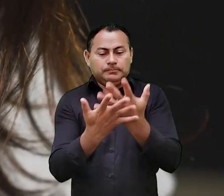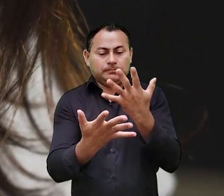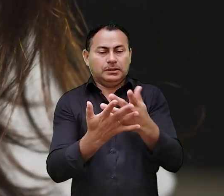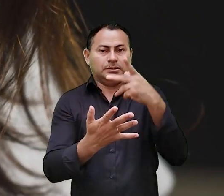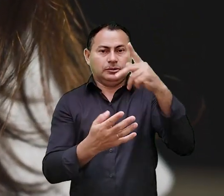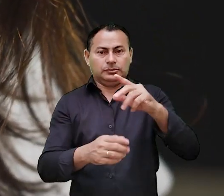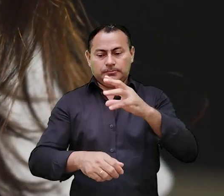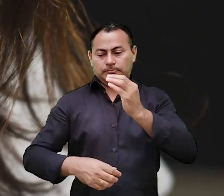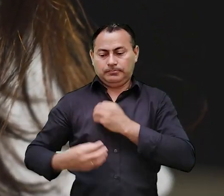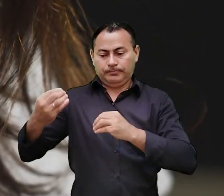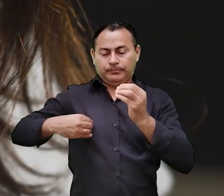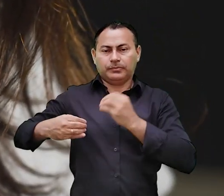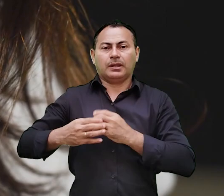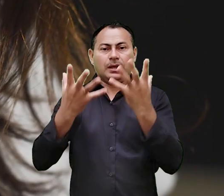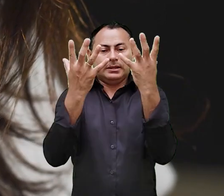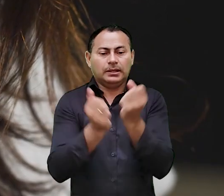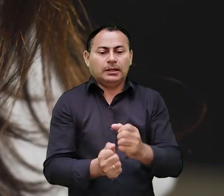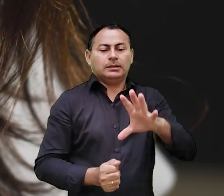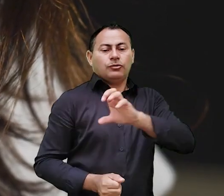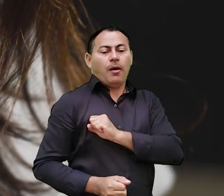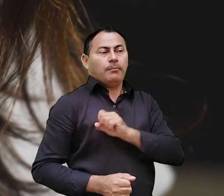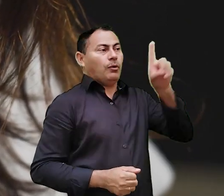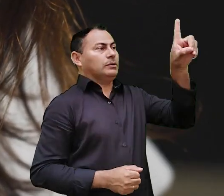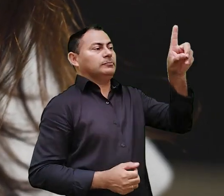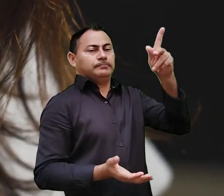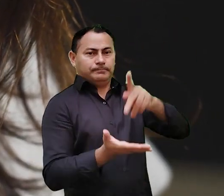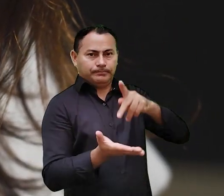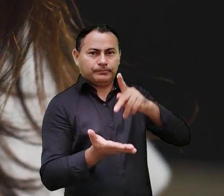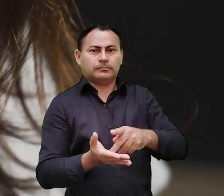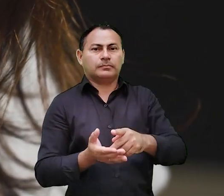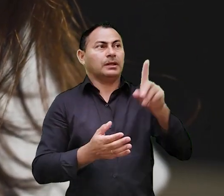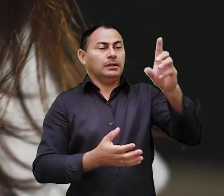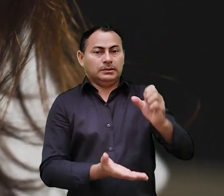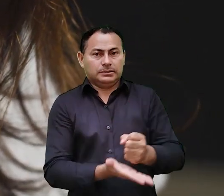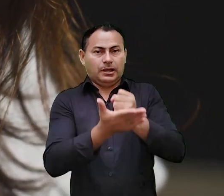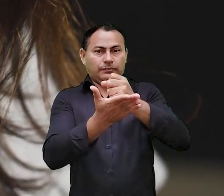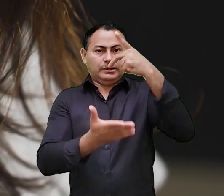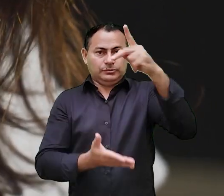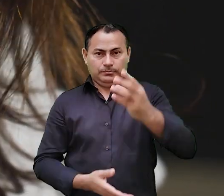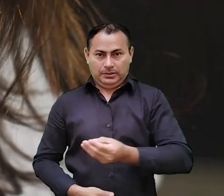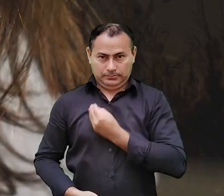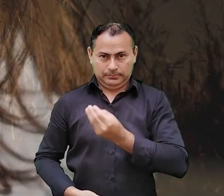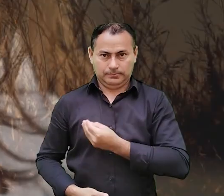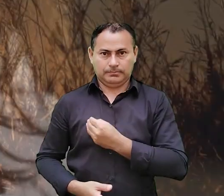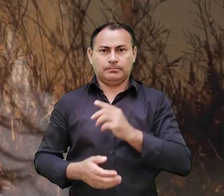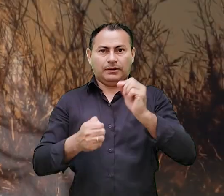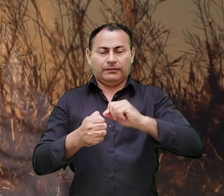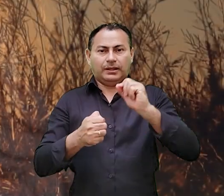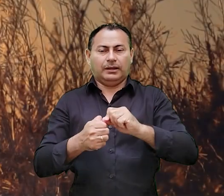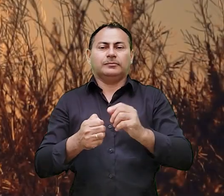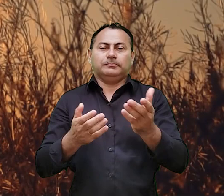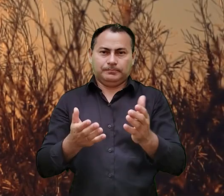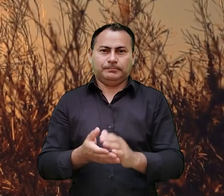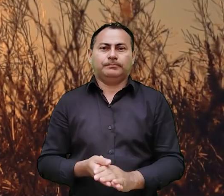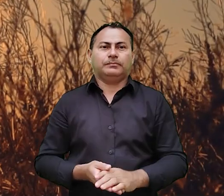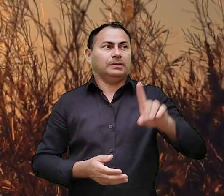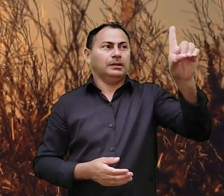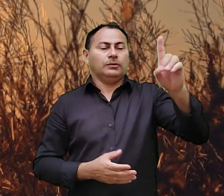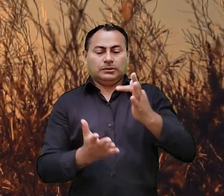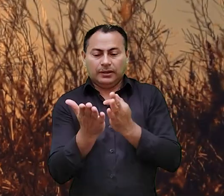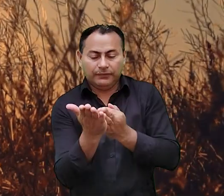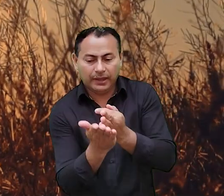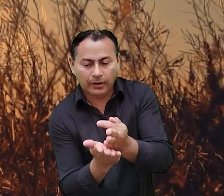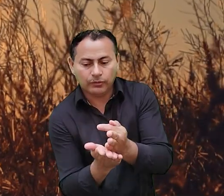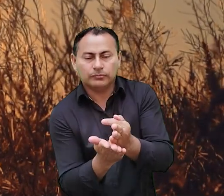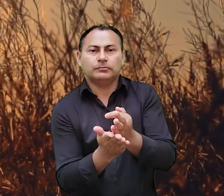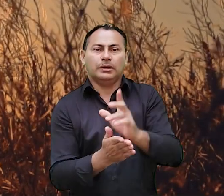precisa confessar os seus pecados e aceitar o seu amor incondicional para que Ele salve sua vida. Ele fará isso.